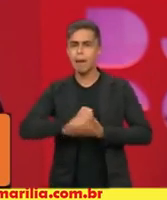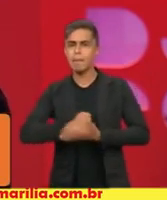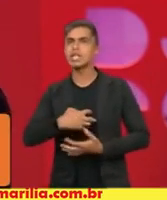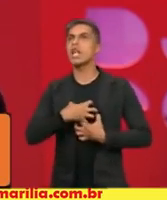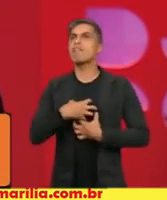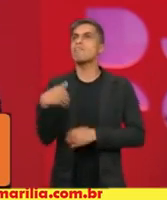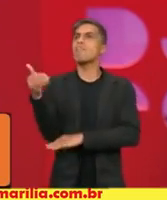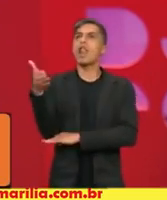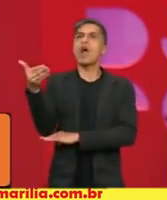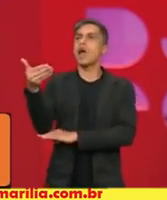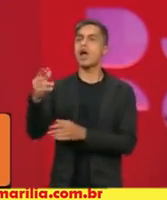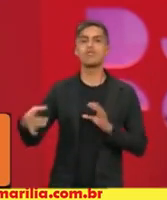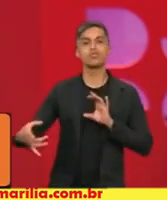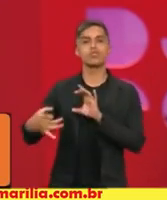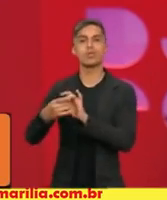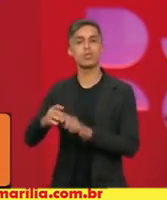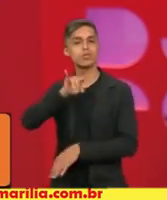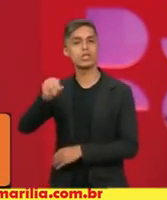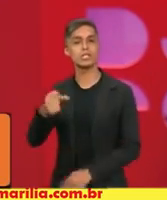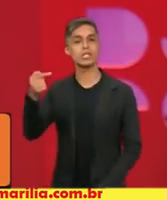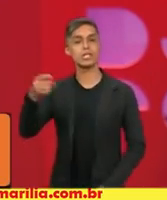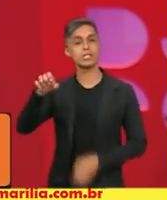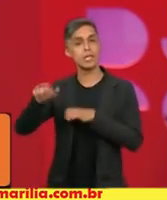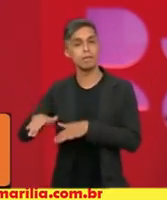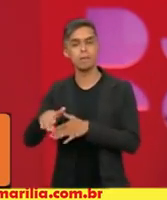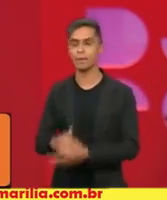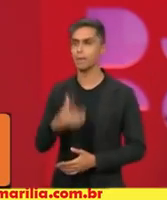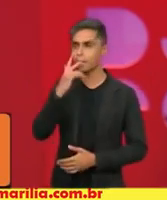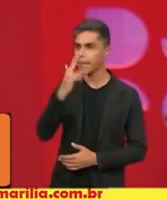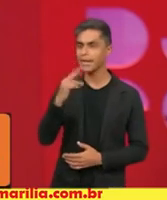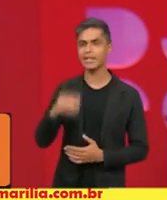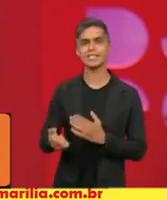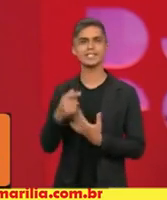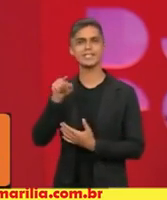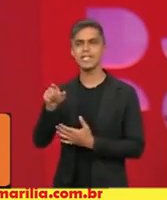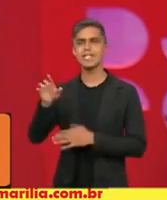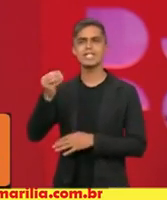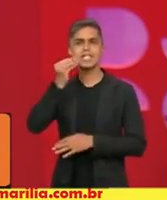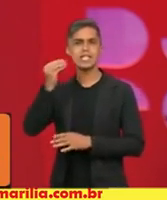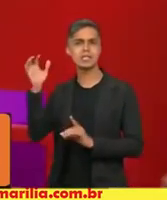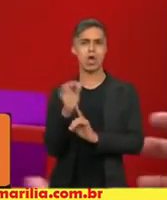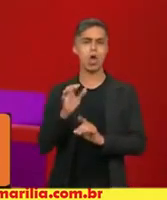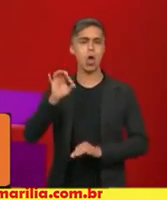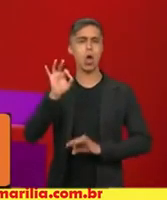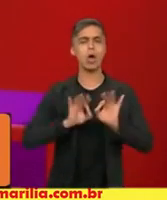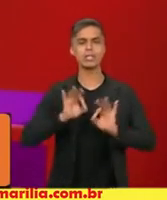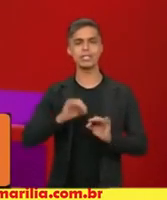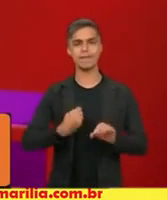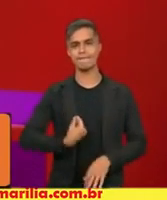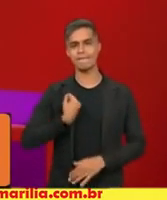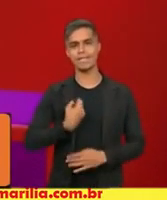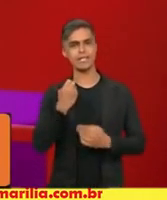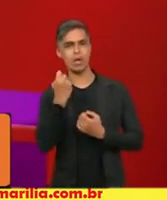7 de setembro, com a proclamação da República, ela ressurge meio que para organizar a vida nacional em torno de alguns lemas, de alguns